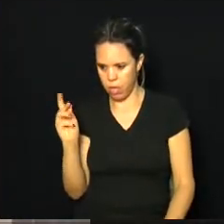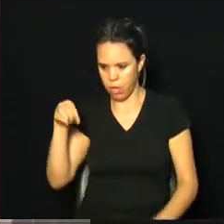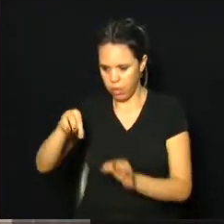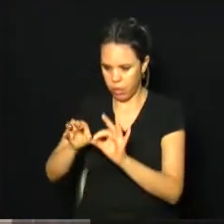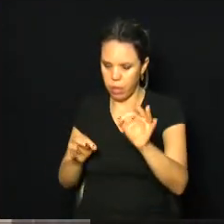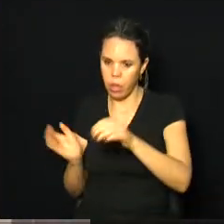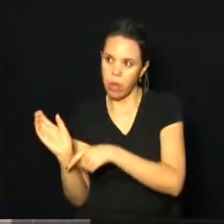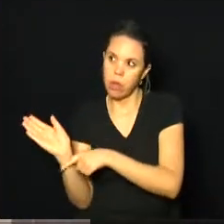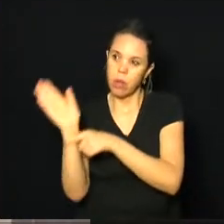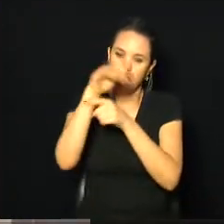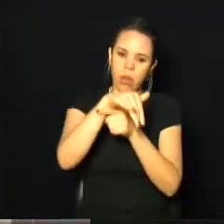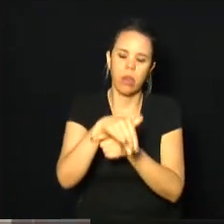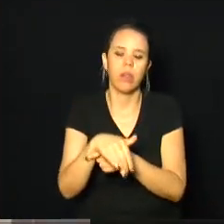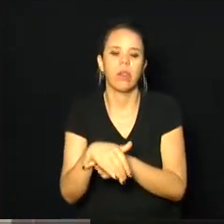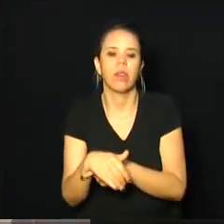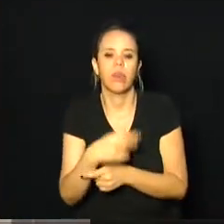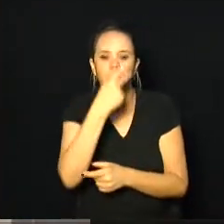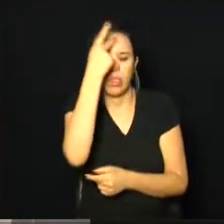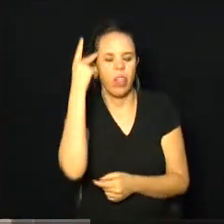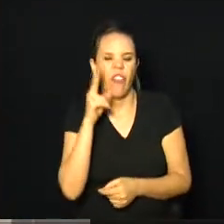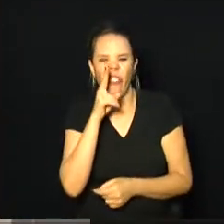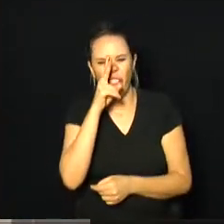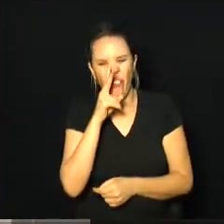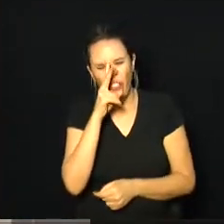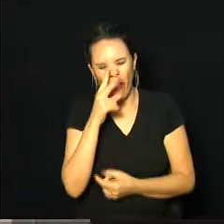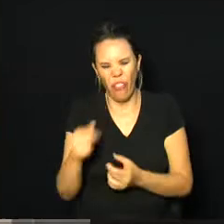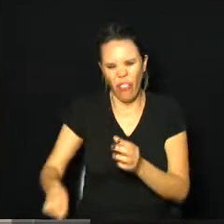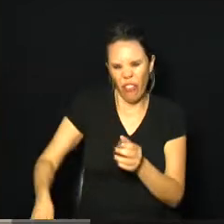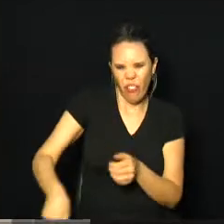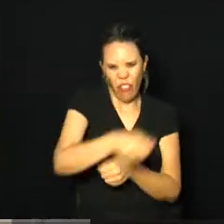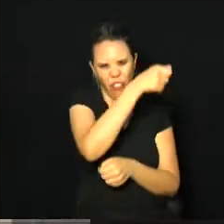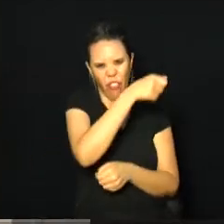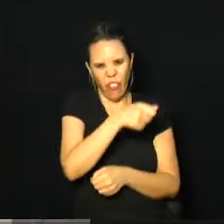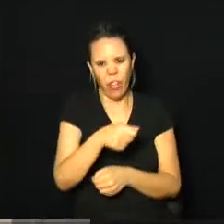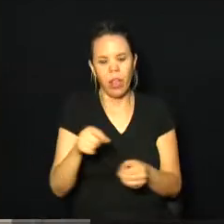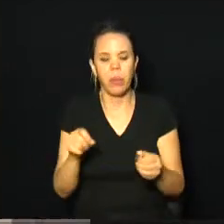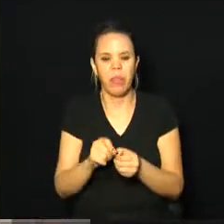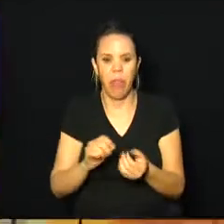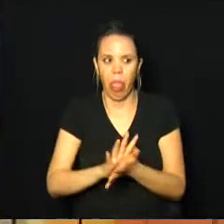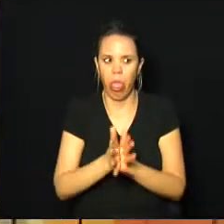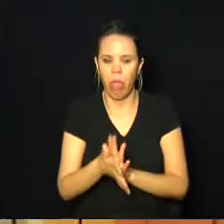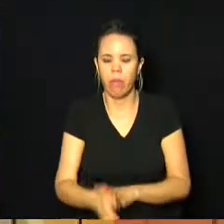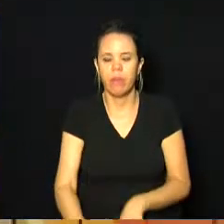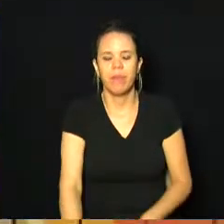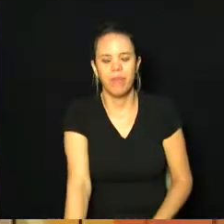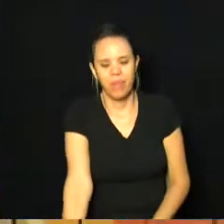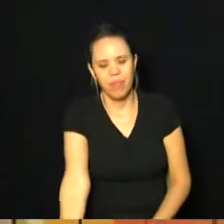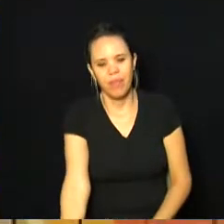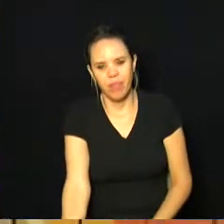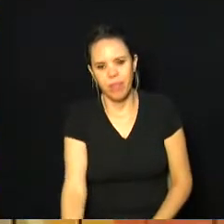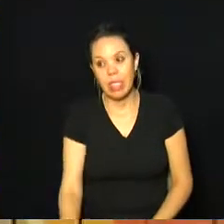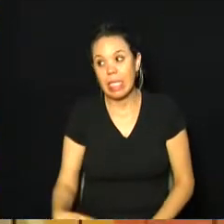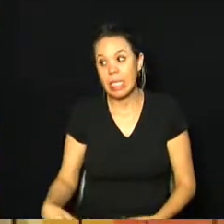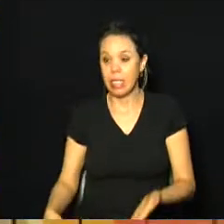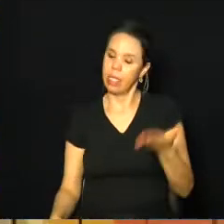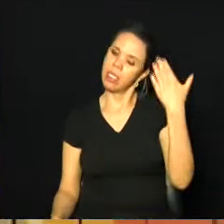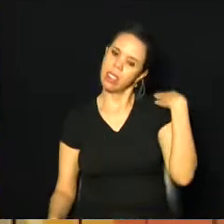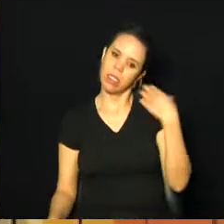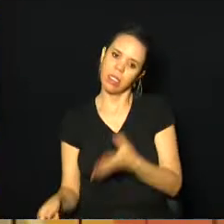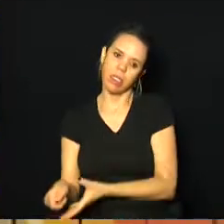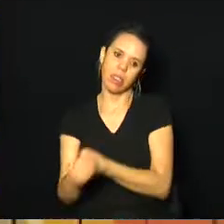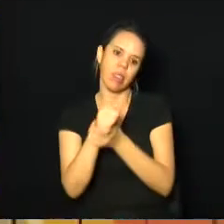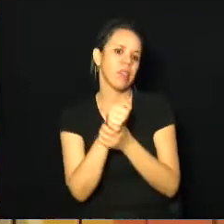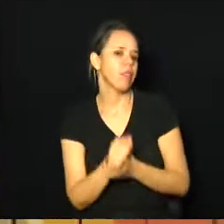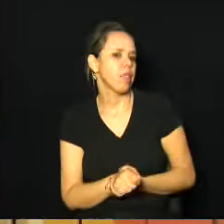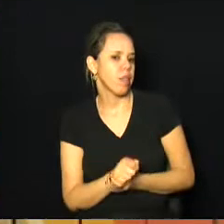ataque. Então, eu acho que a pancada era meio forte a minha, né? Dava para fazer um estrago. Exato. E numa época que o voleibol era muito